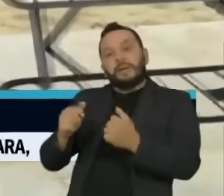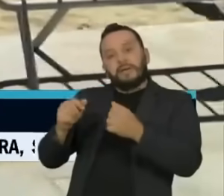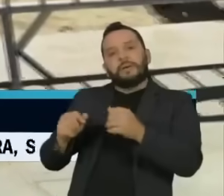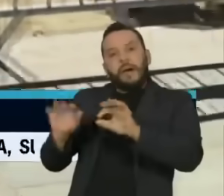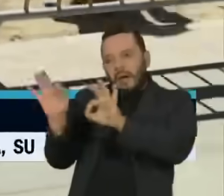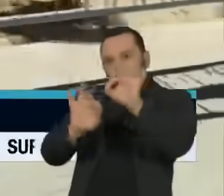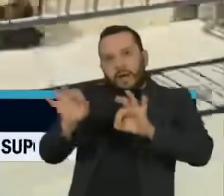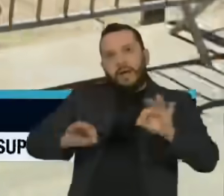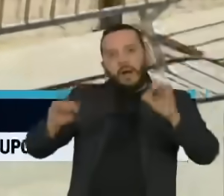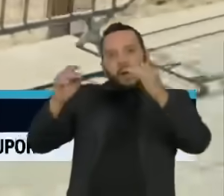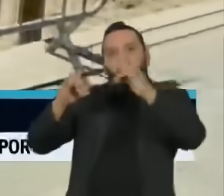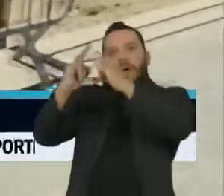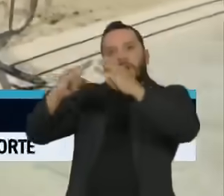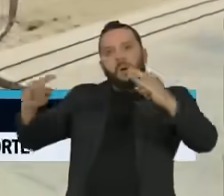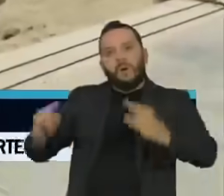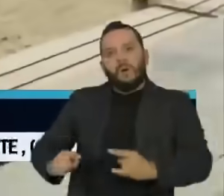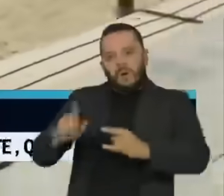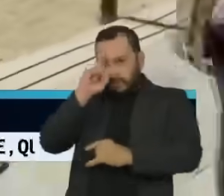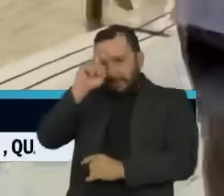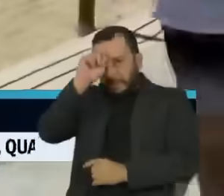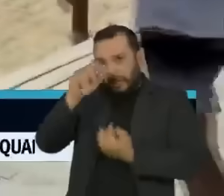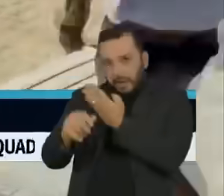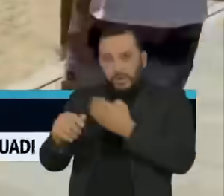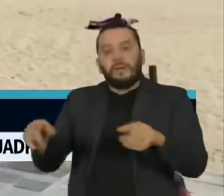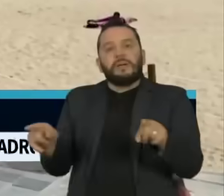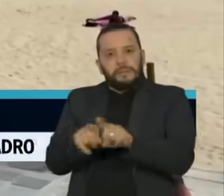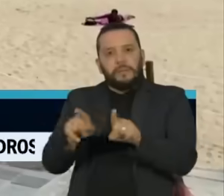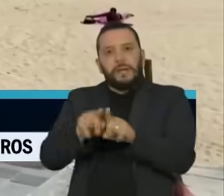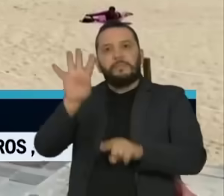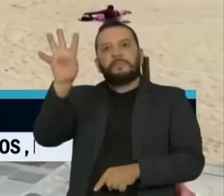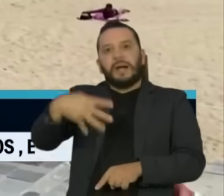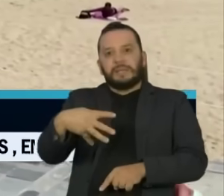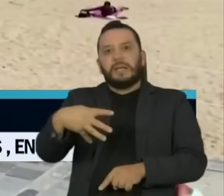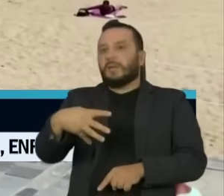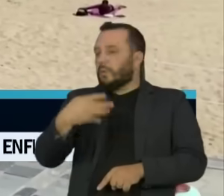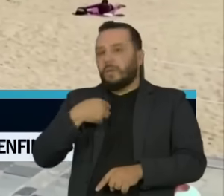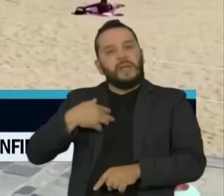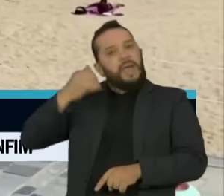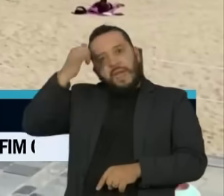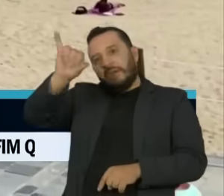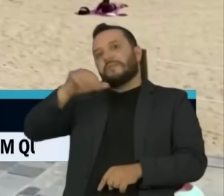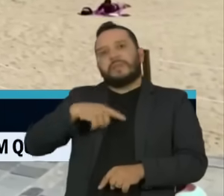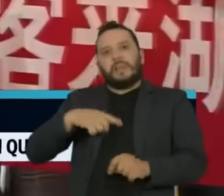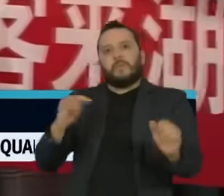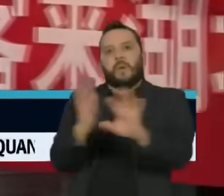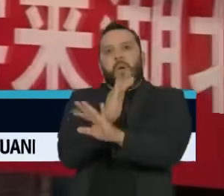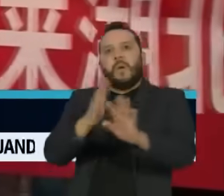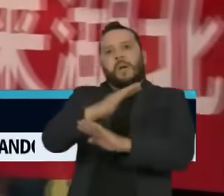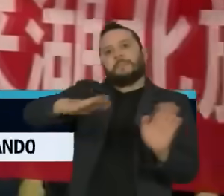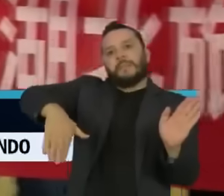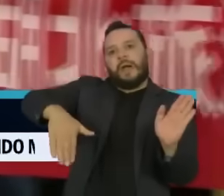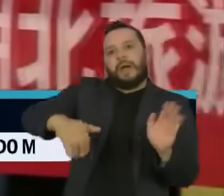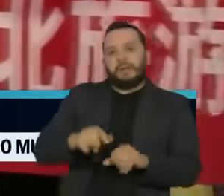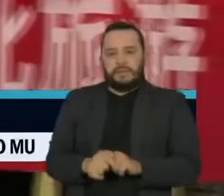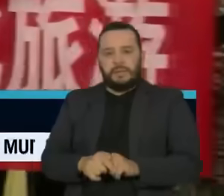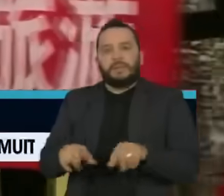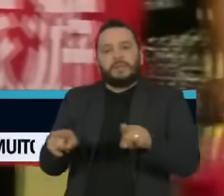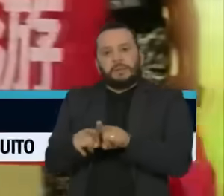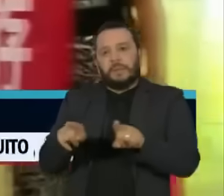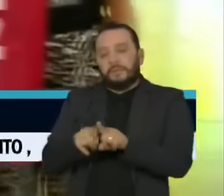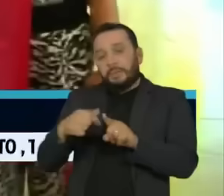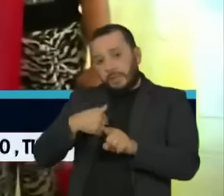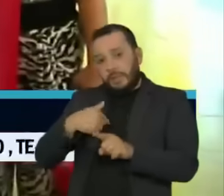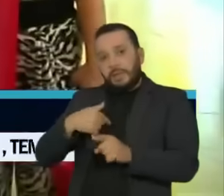E Barcelona vai reduzir o acesso às praias, depois da superlotação no último fim de semana. Wuhan, na China,